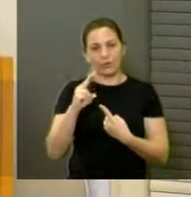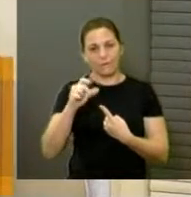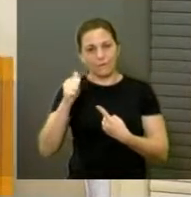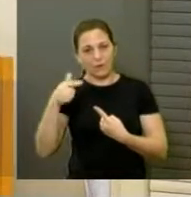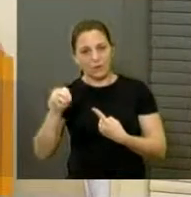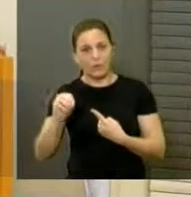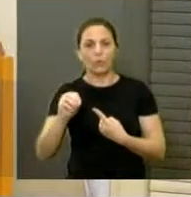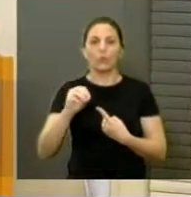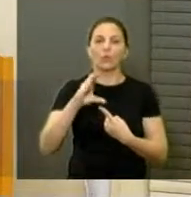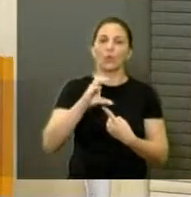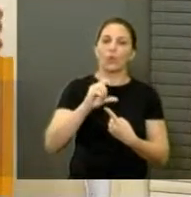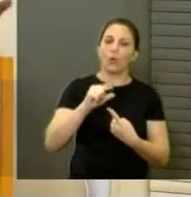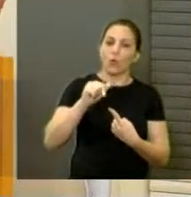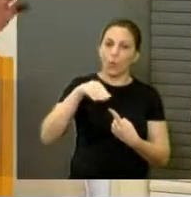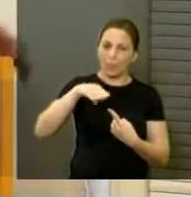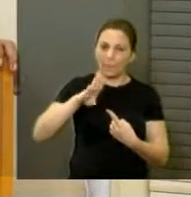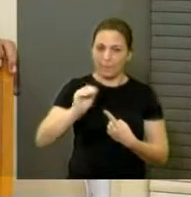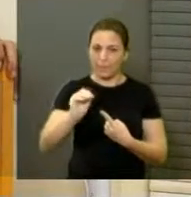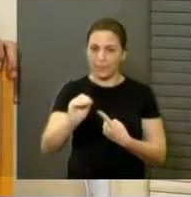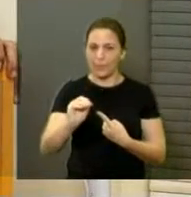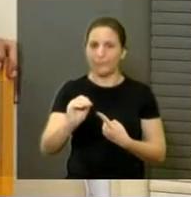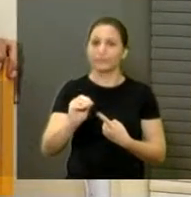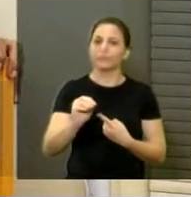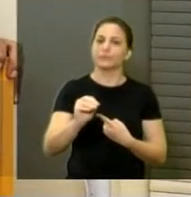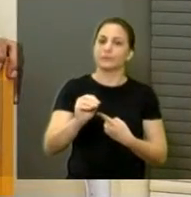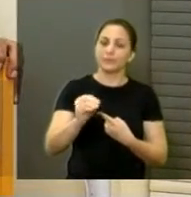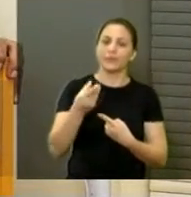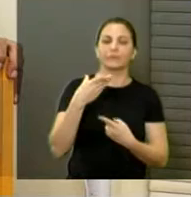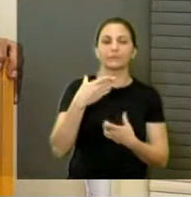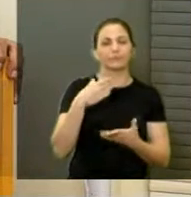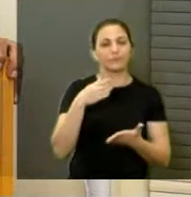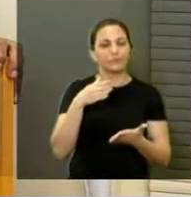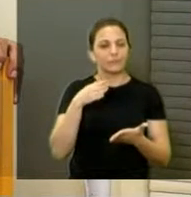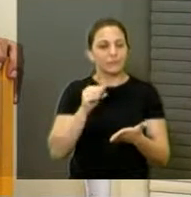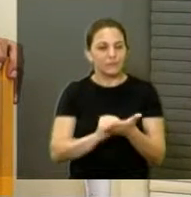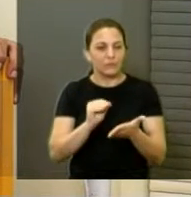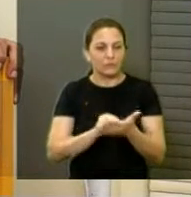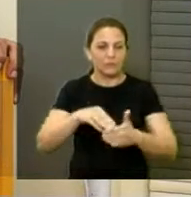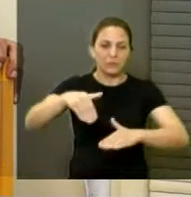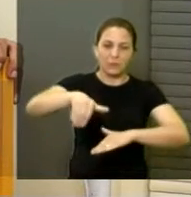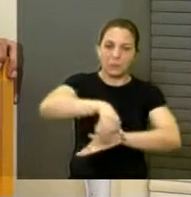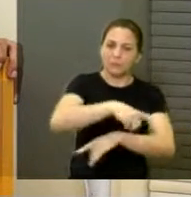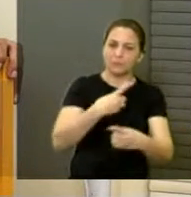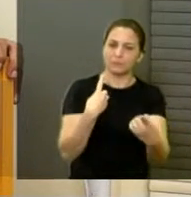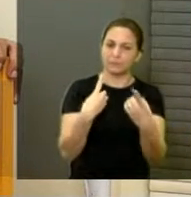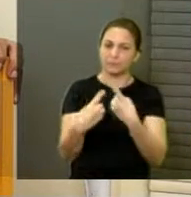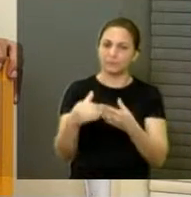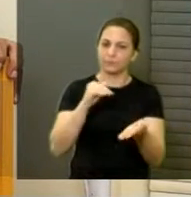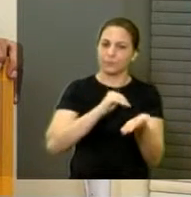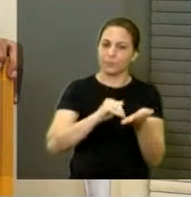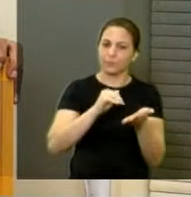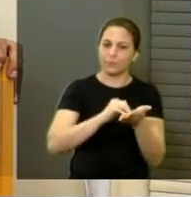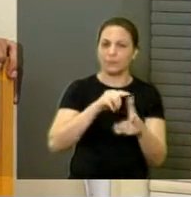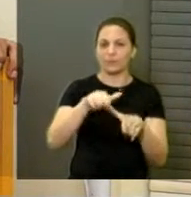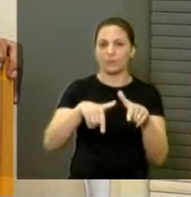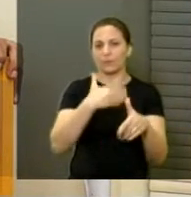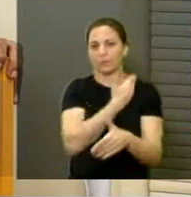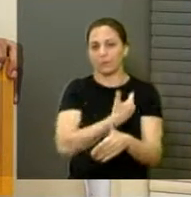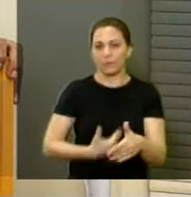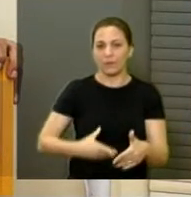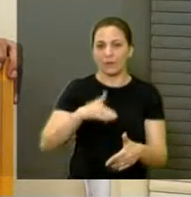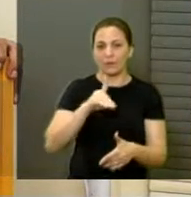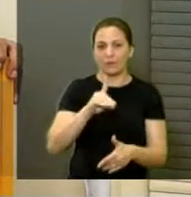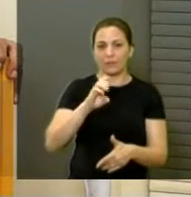14, 14,5, mas tudo bem, a gente vai. Secretaria de Serviços Públicos da Débora, que tem atendido